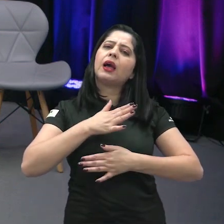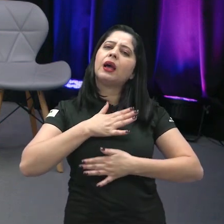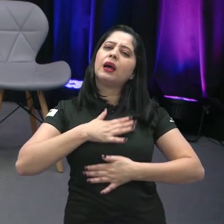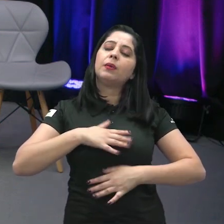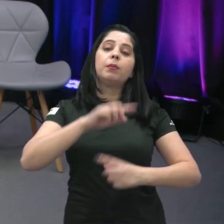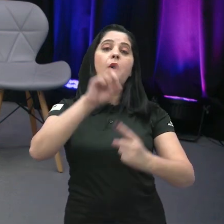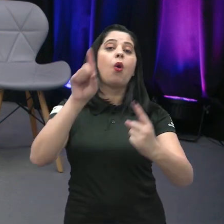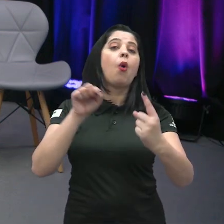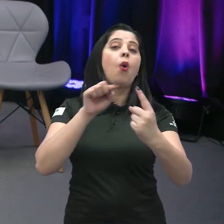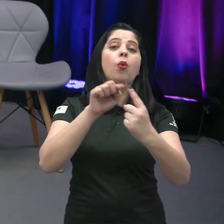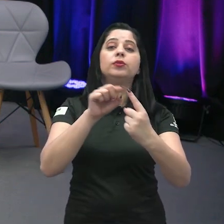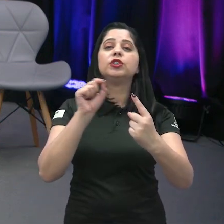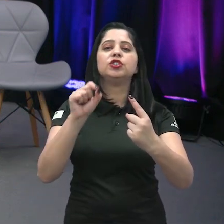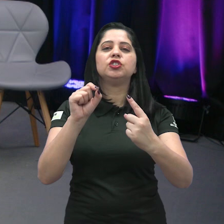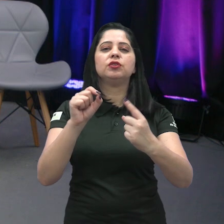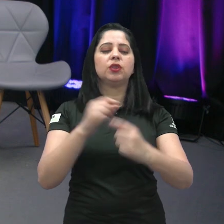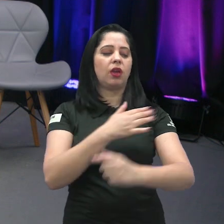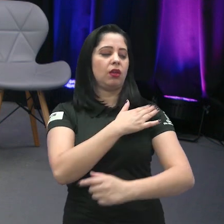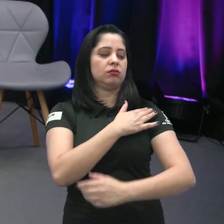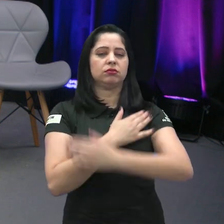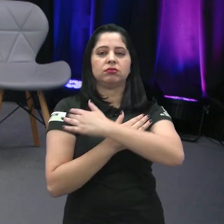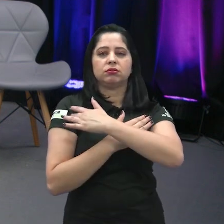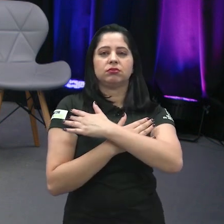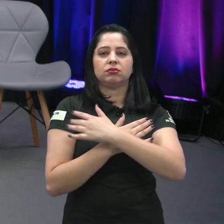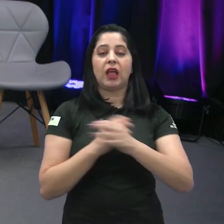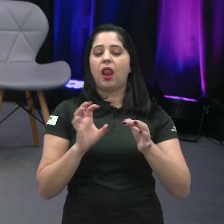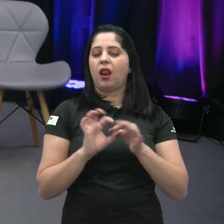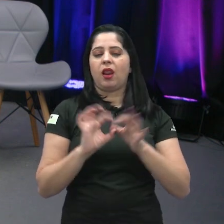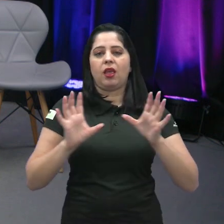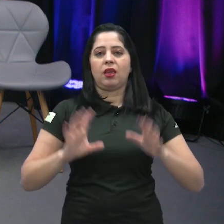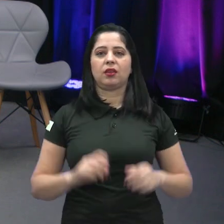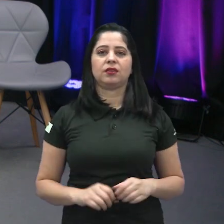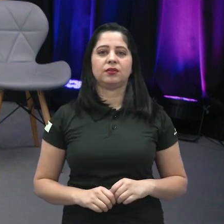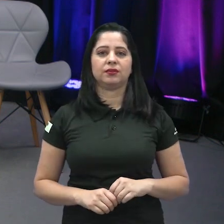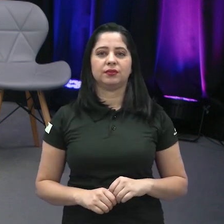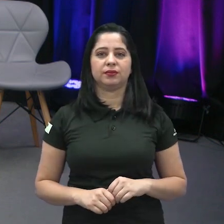calmo. O objetivo disso, soltar a sua articulação, tá?